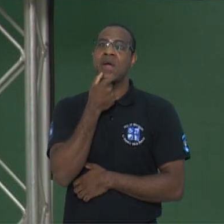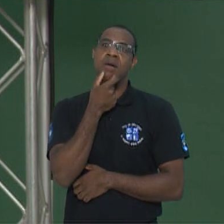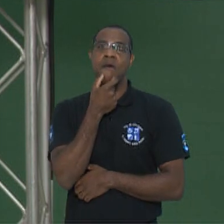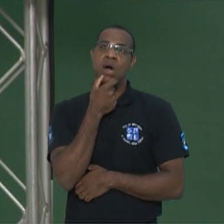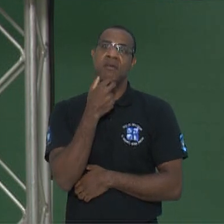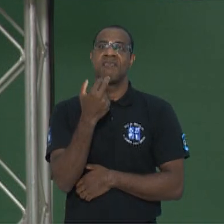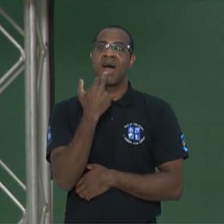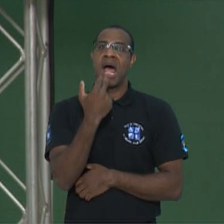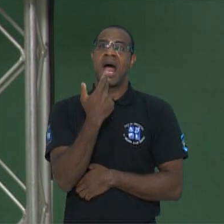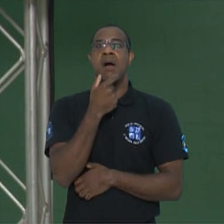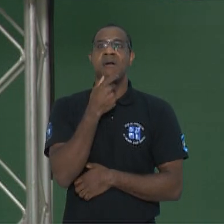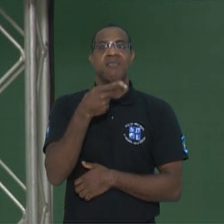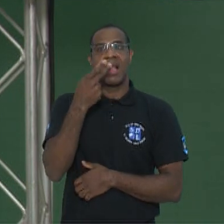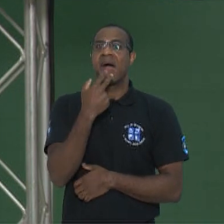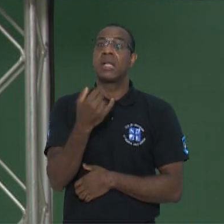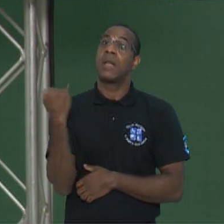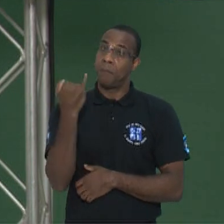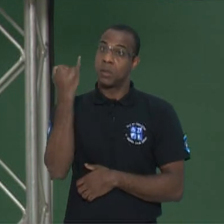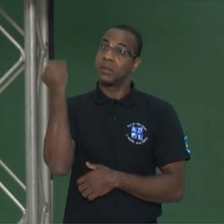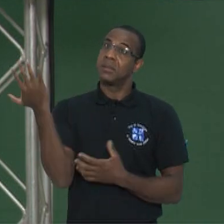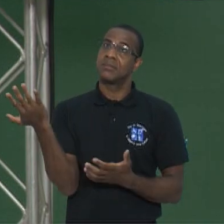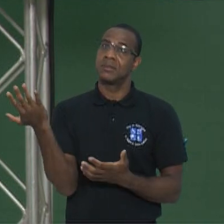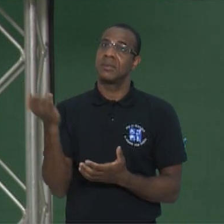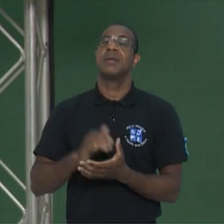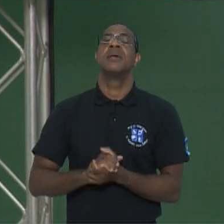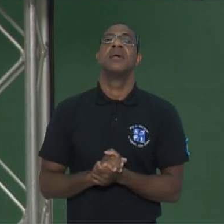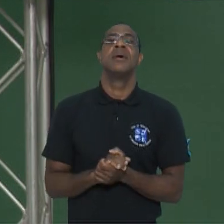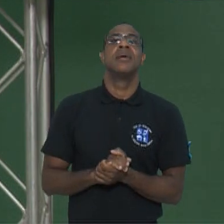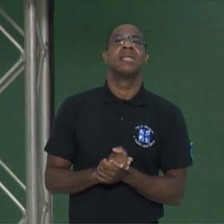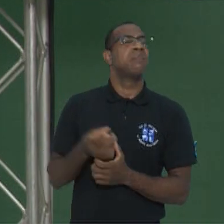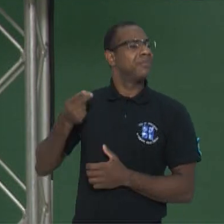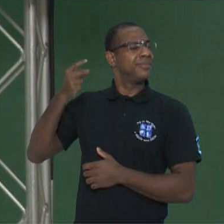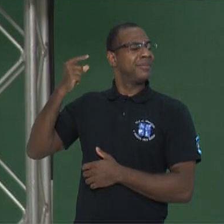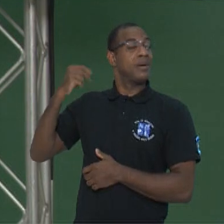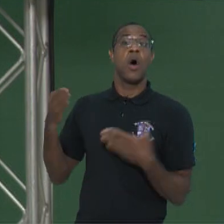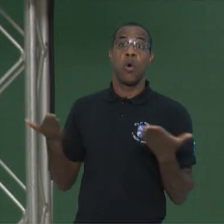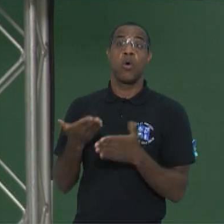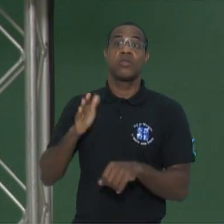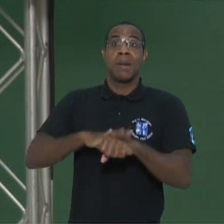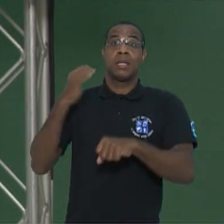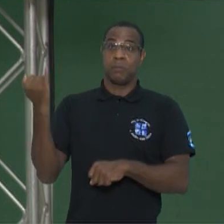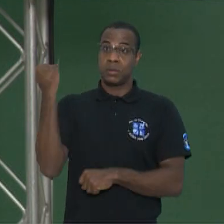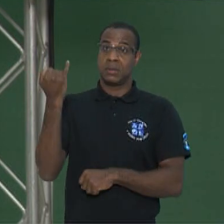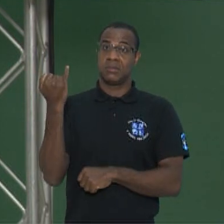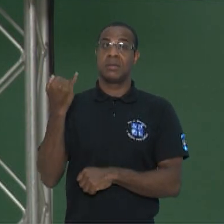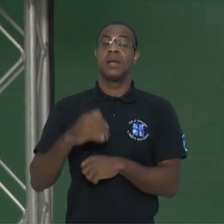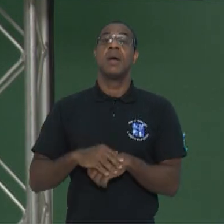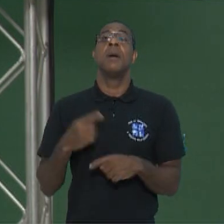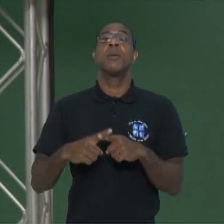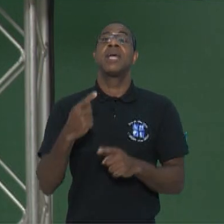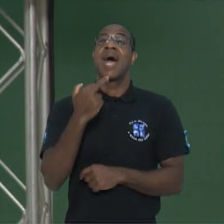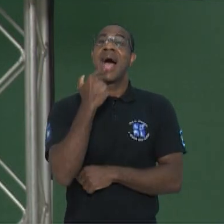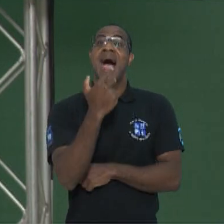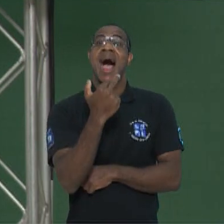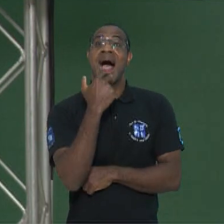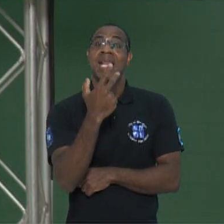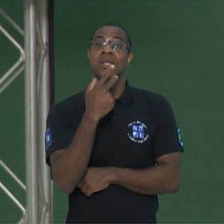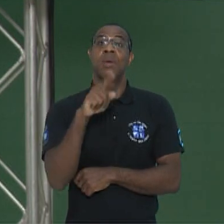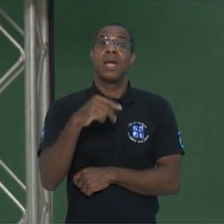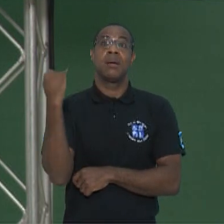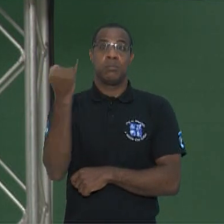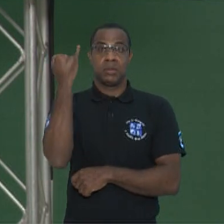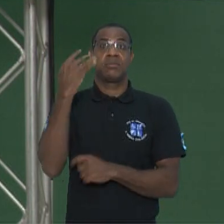é extremamente importante, né? Já há algum tempo, porque faz parte dessa ideia de que a língua é um dos fatores de